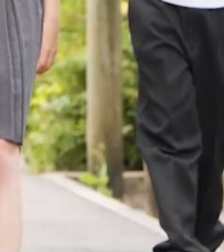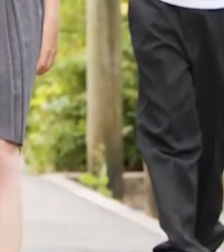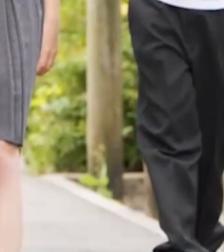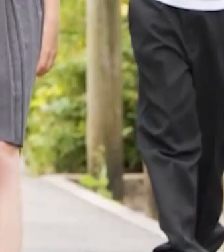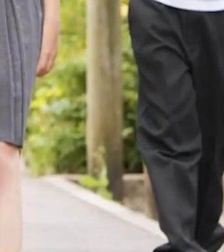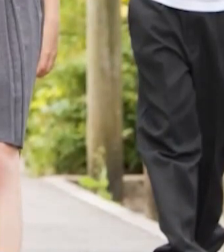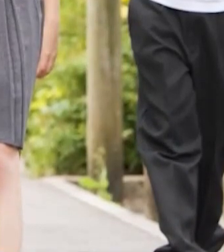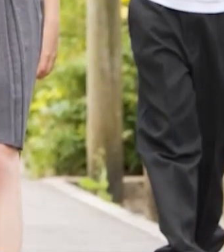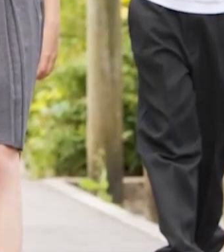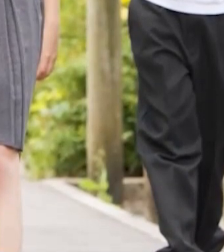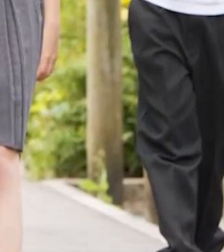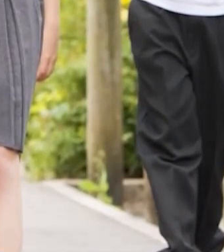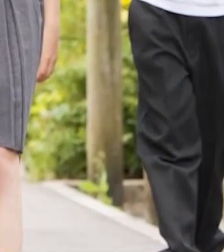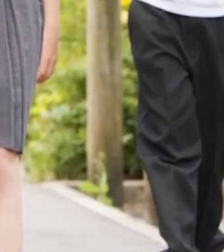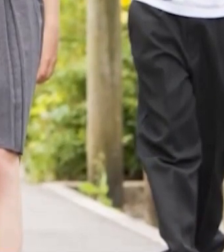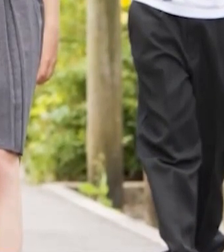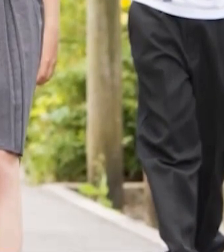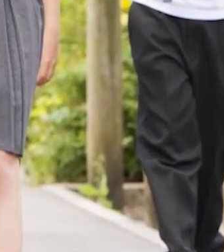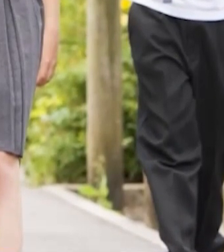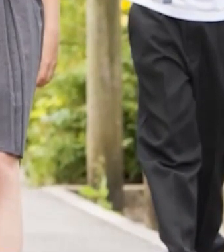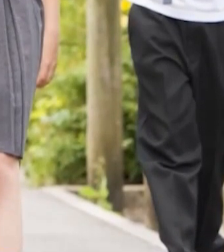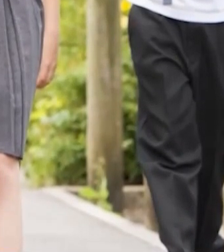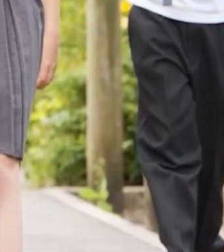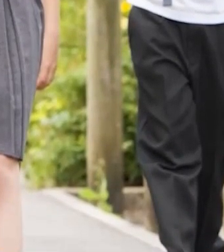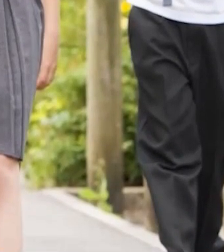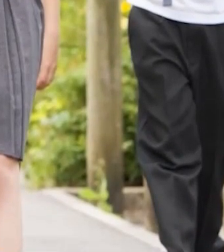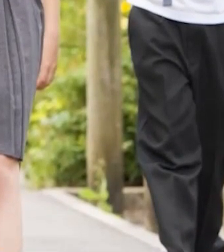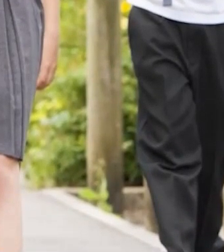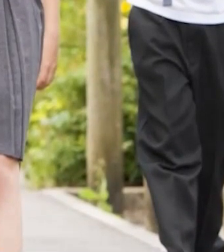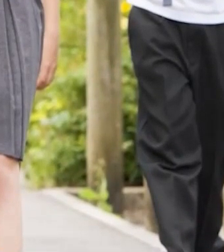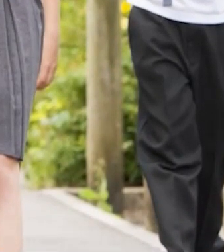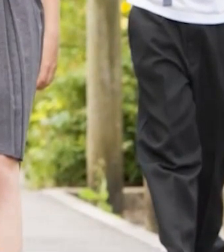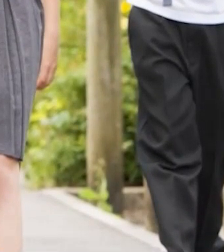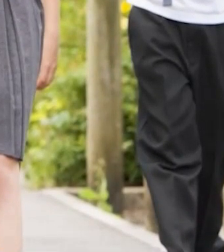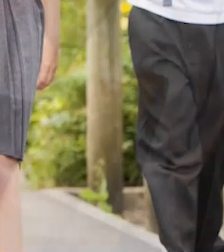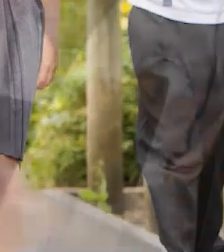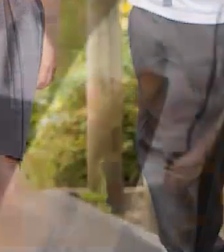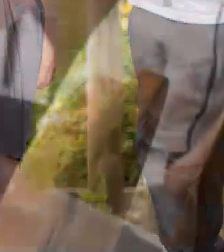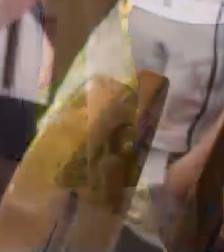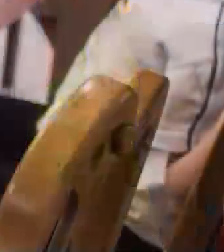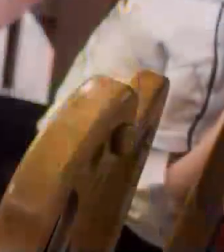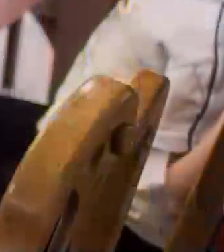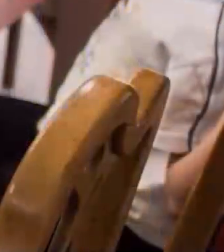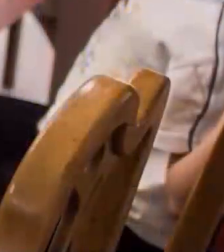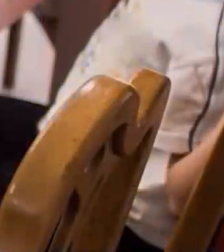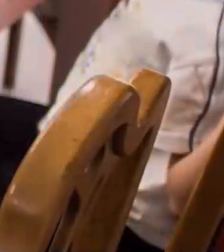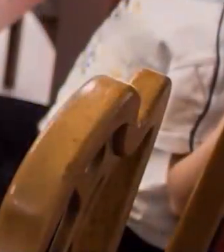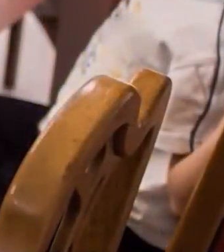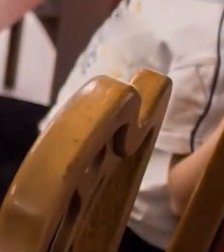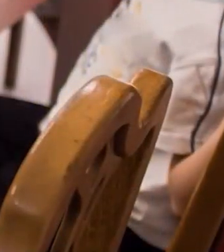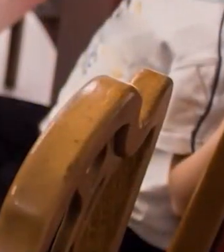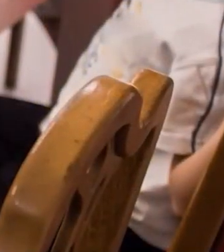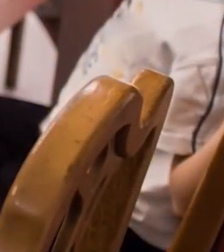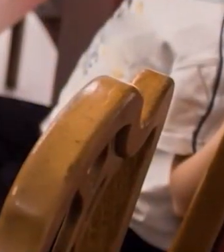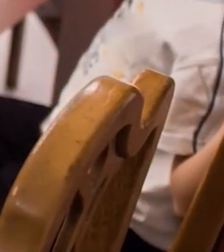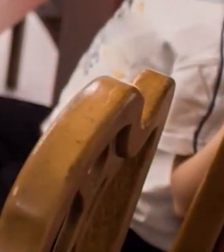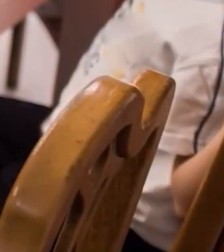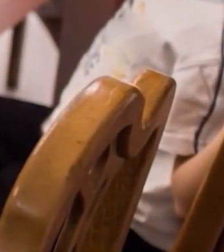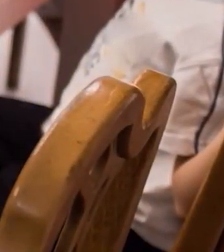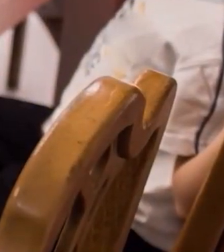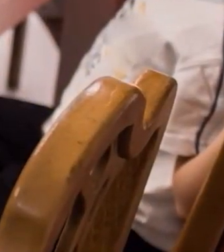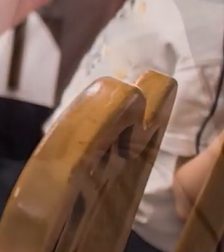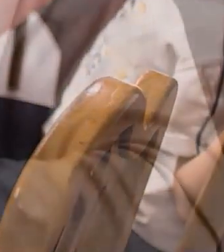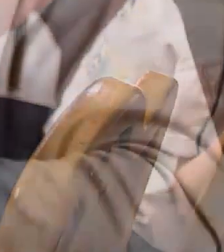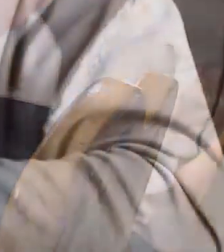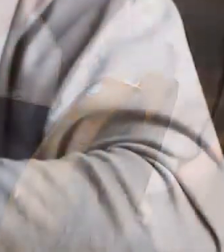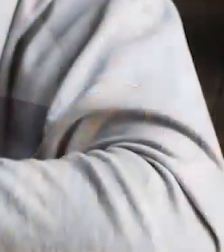Daily routines. Leave school. Sair da escola. Have lunch.